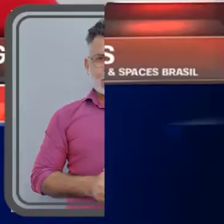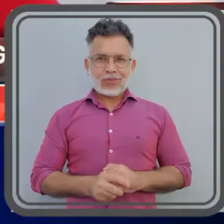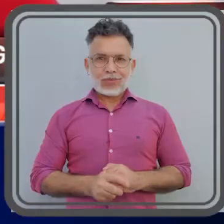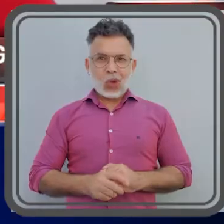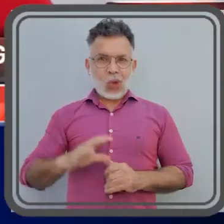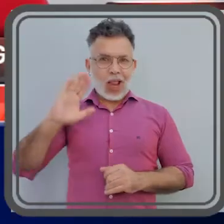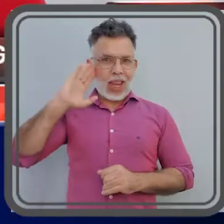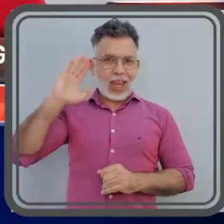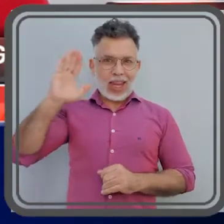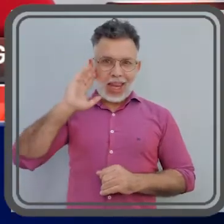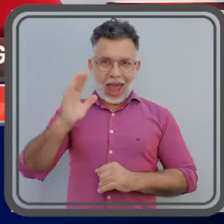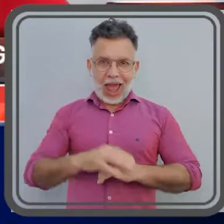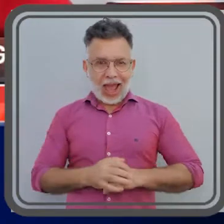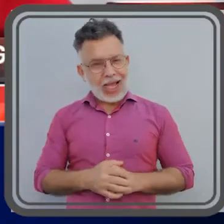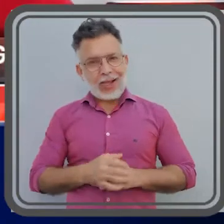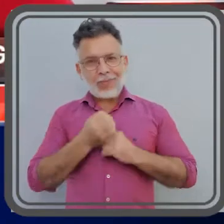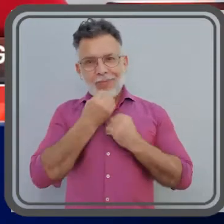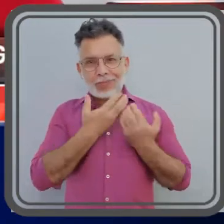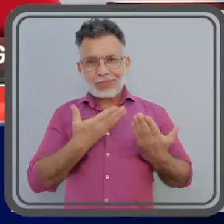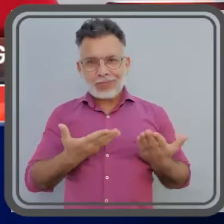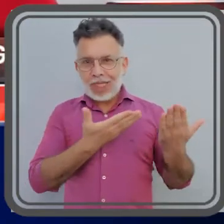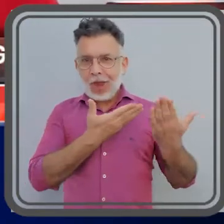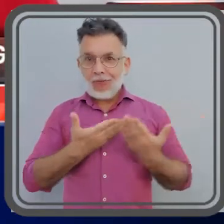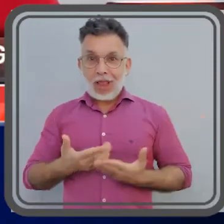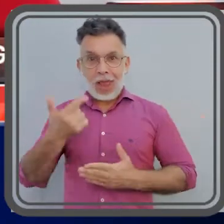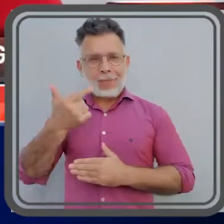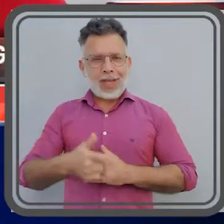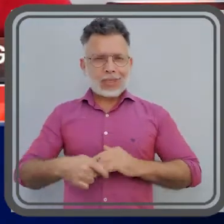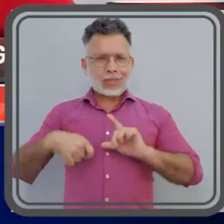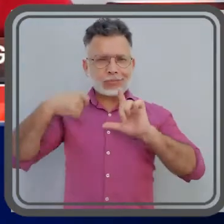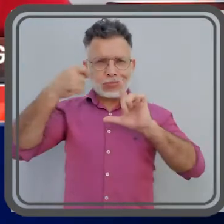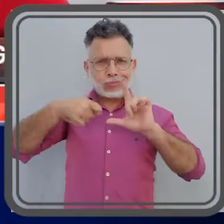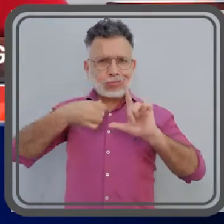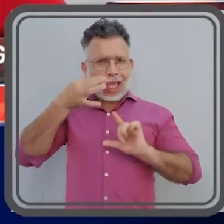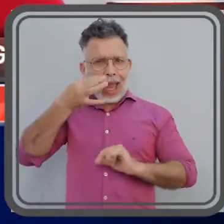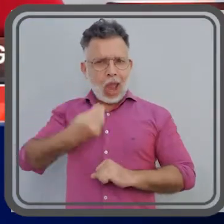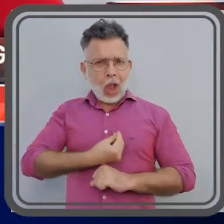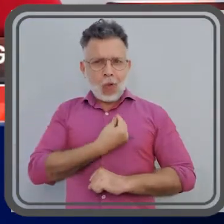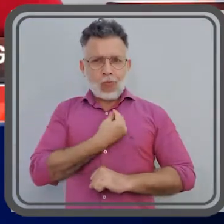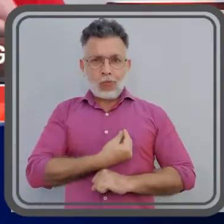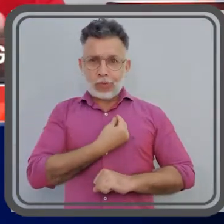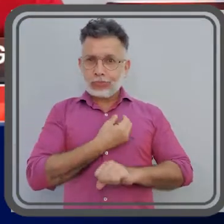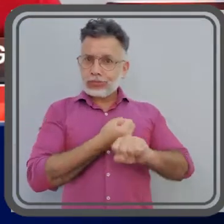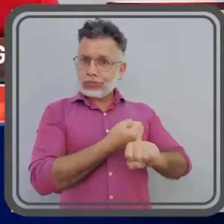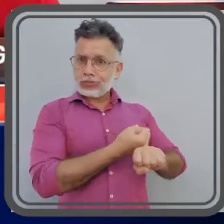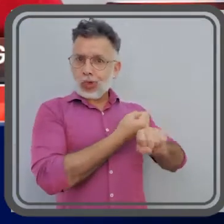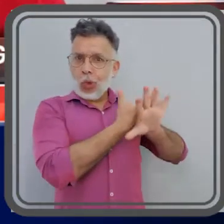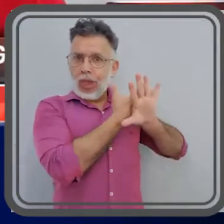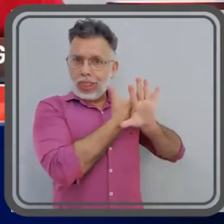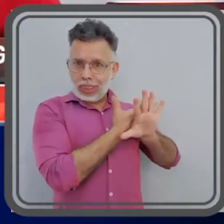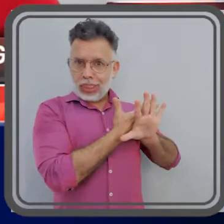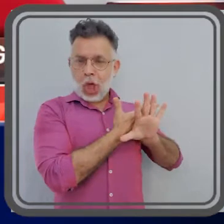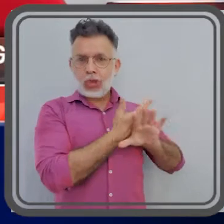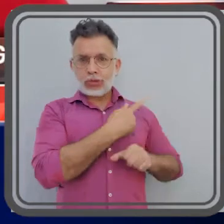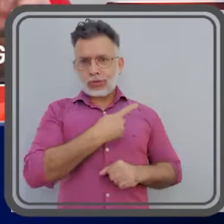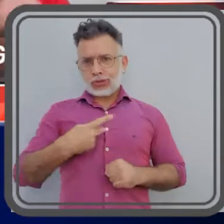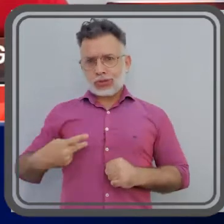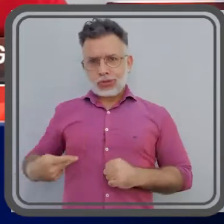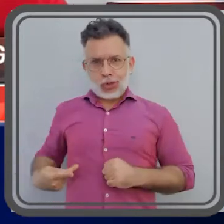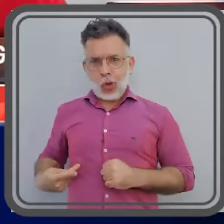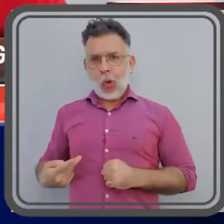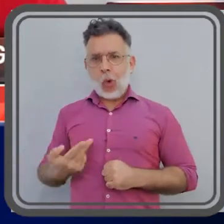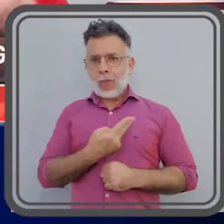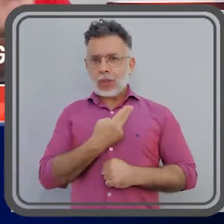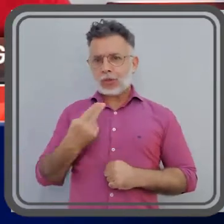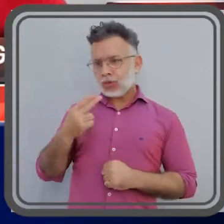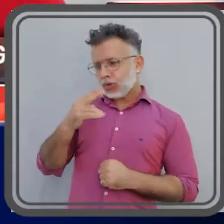Fala, pessoal! Sejam muito bem-vindos a mais uma transmissão ao vivo do Intalks CEO. Sou o